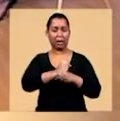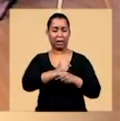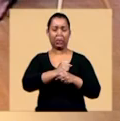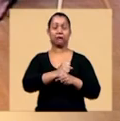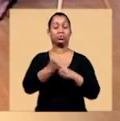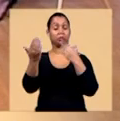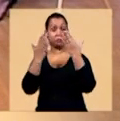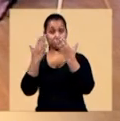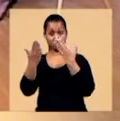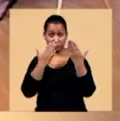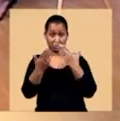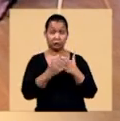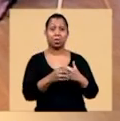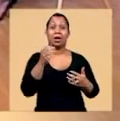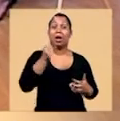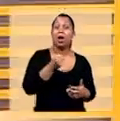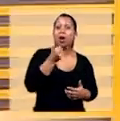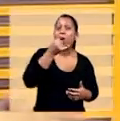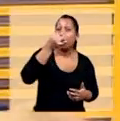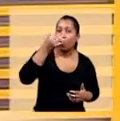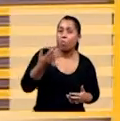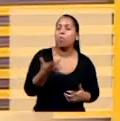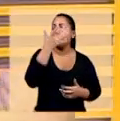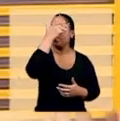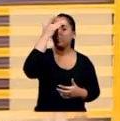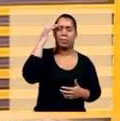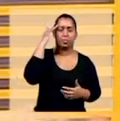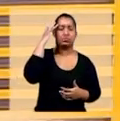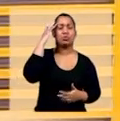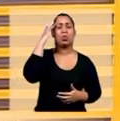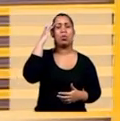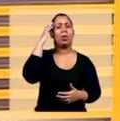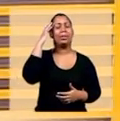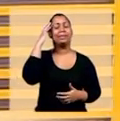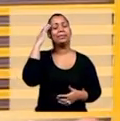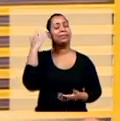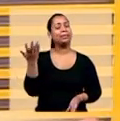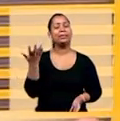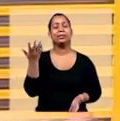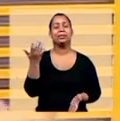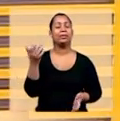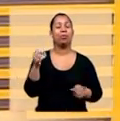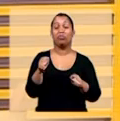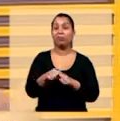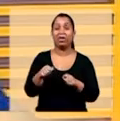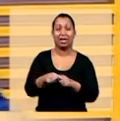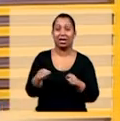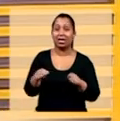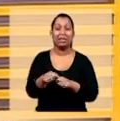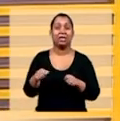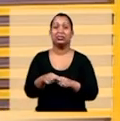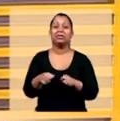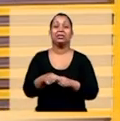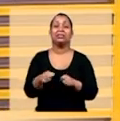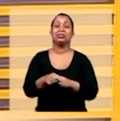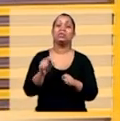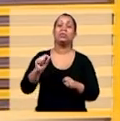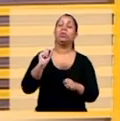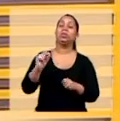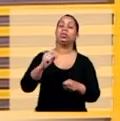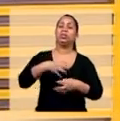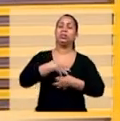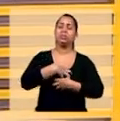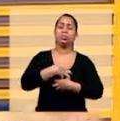30 anos de psicologia, algum assediador, alguma pessoa que exercesse esse